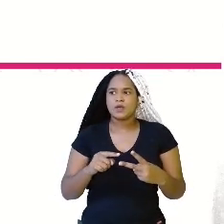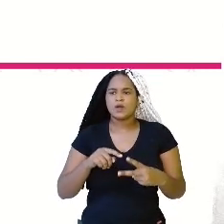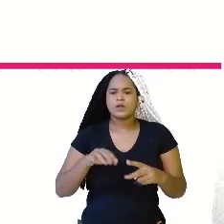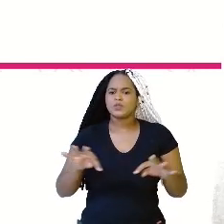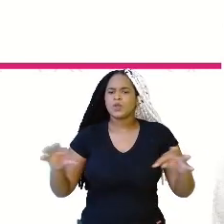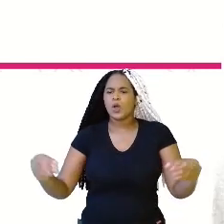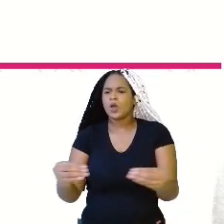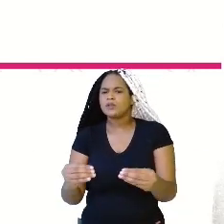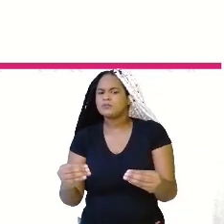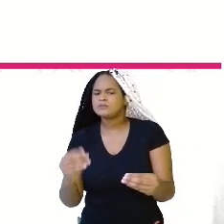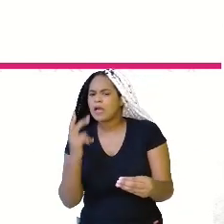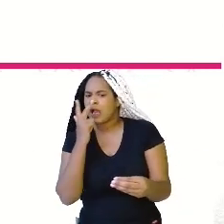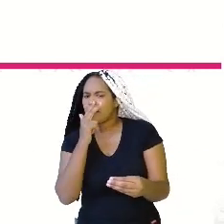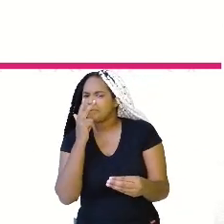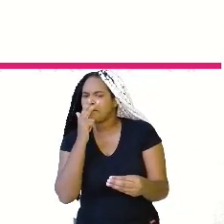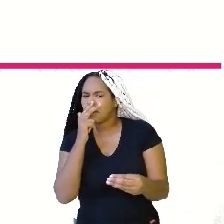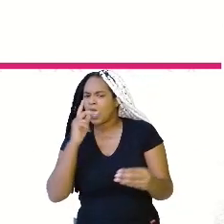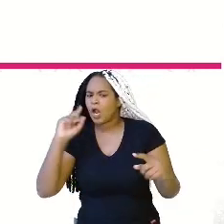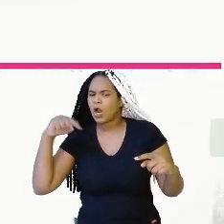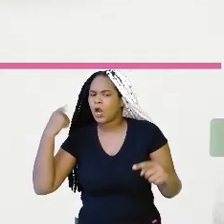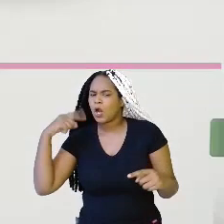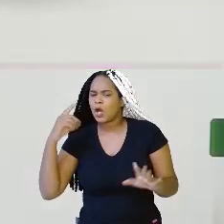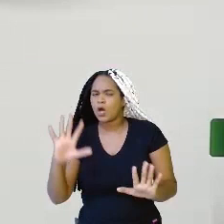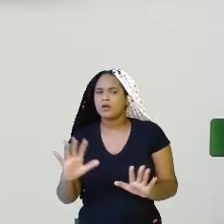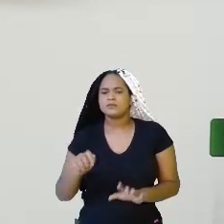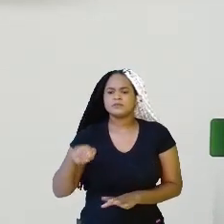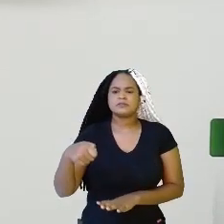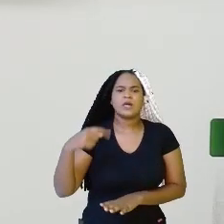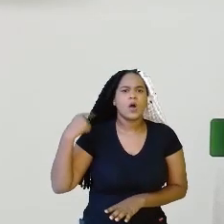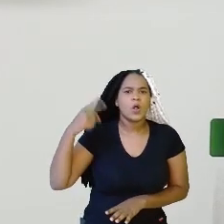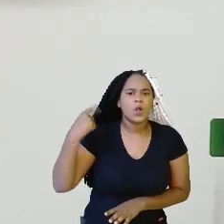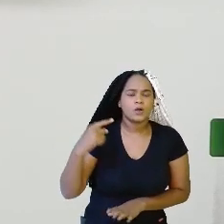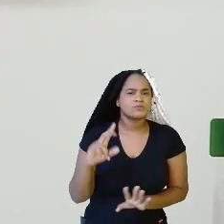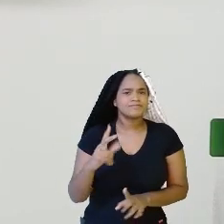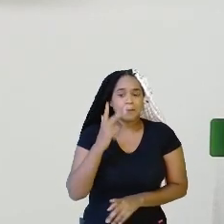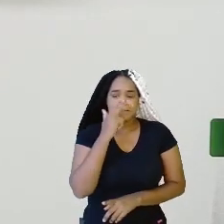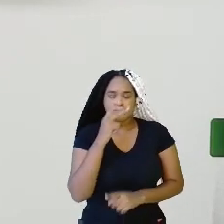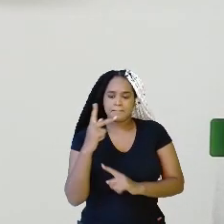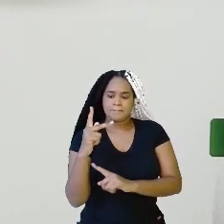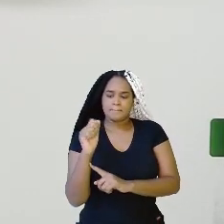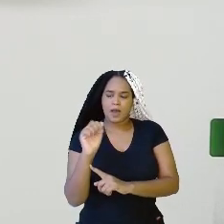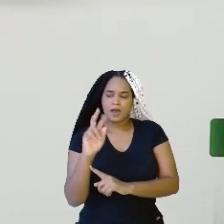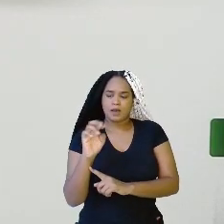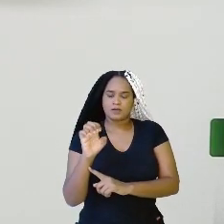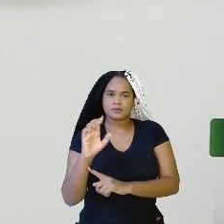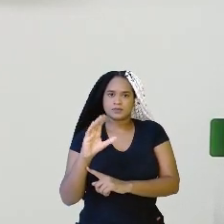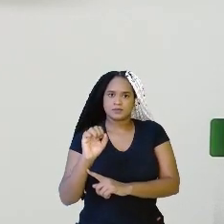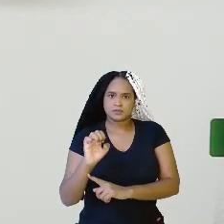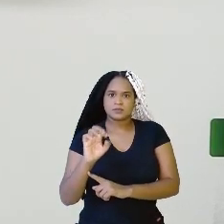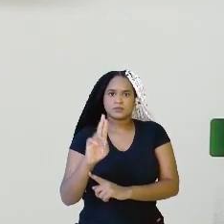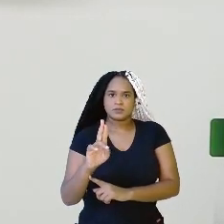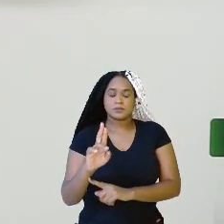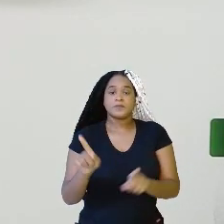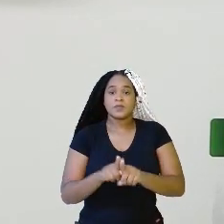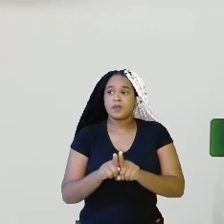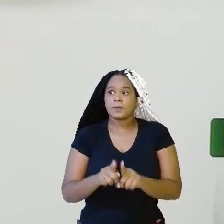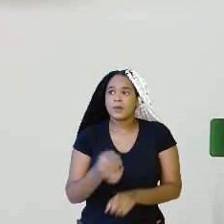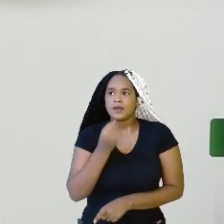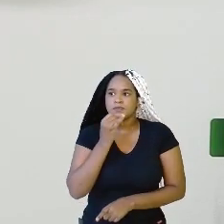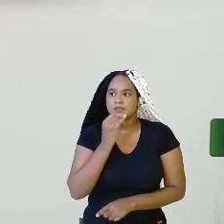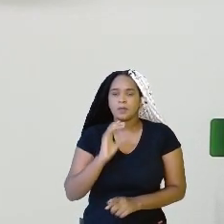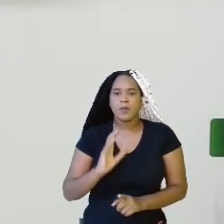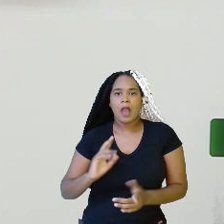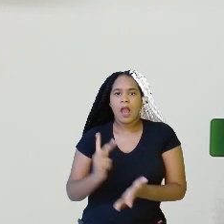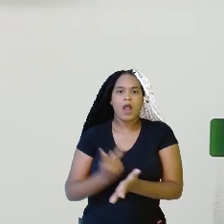está indicando pelo verbo parecer, que é que eles parecem meio loucos. E também temos os exemplos dos fenômenos da